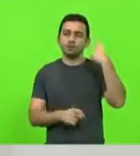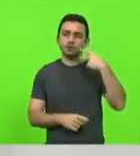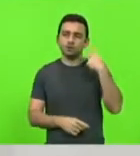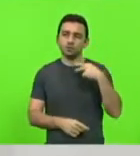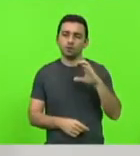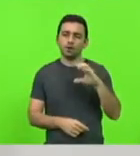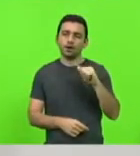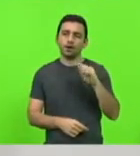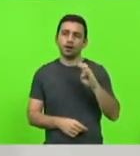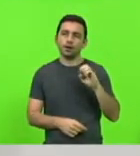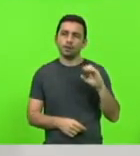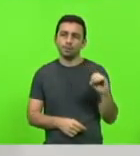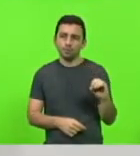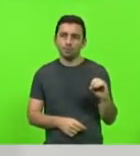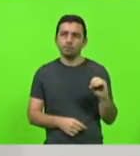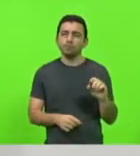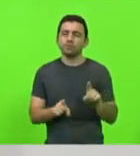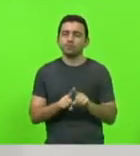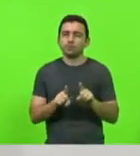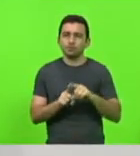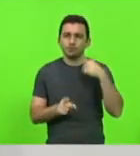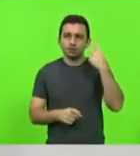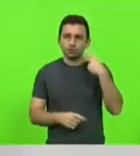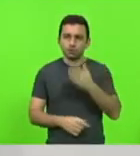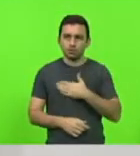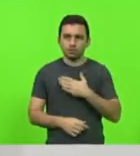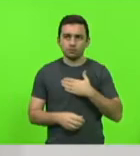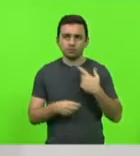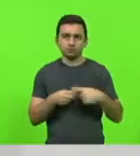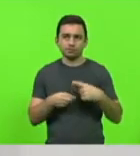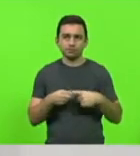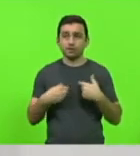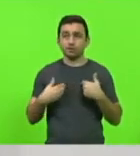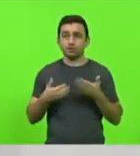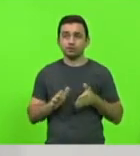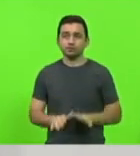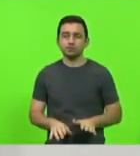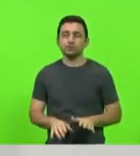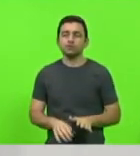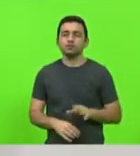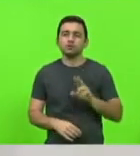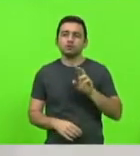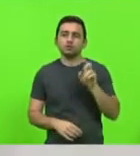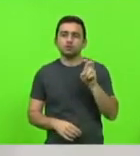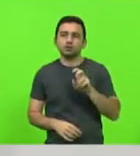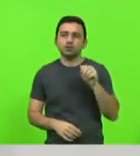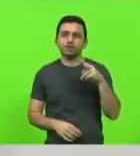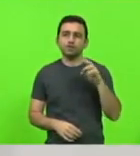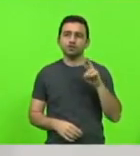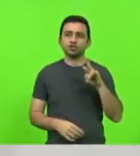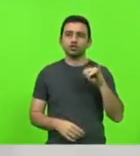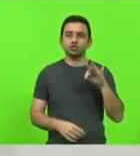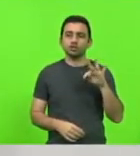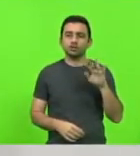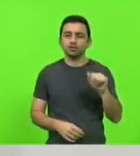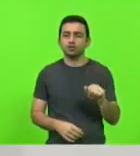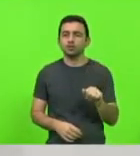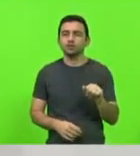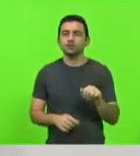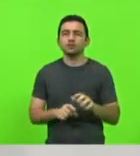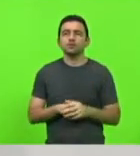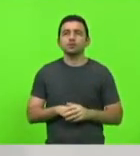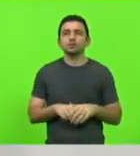Oliveira. Cumprimento os vereadores do meu município natal, onde nasci, de Chavantina, Zaquele Perondi, Simone,